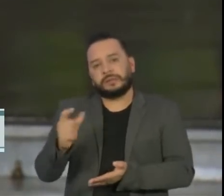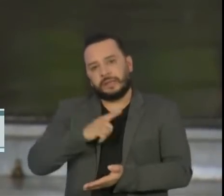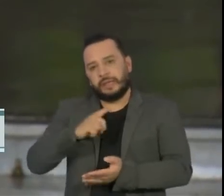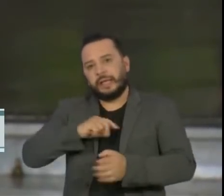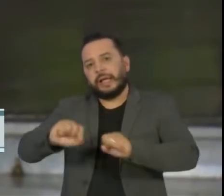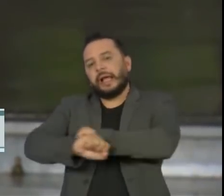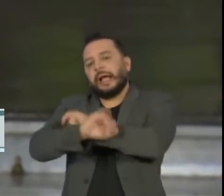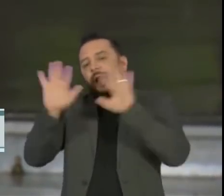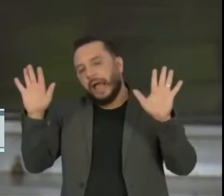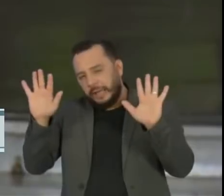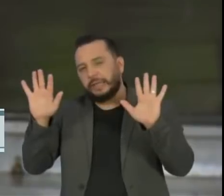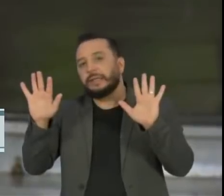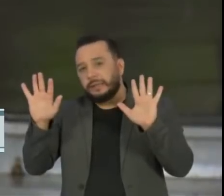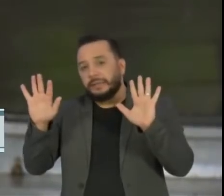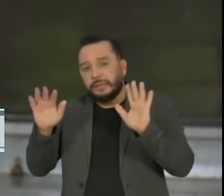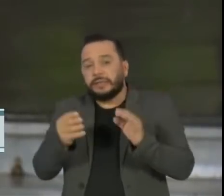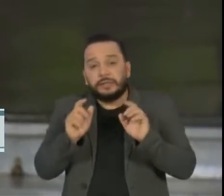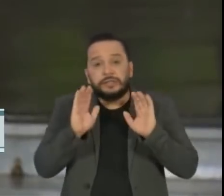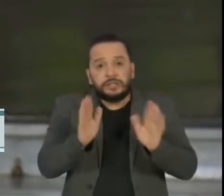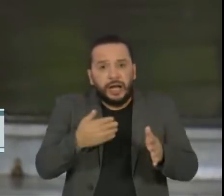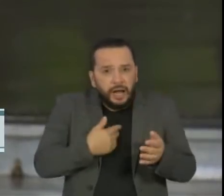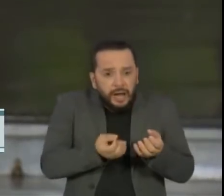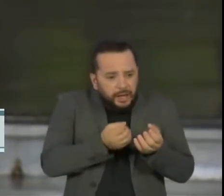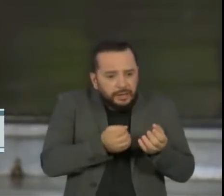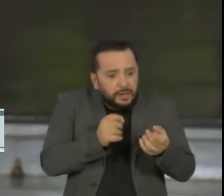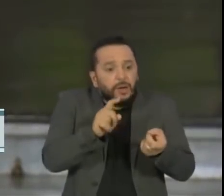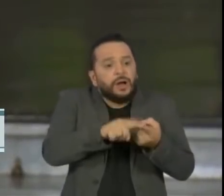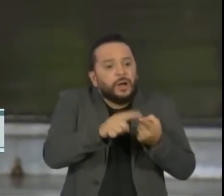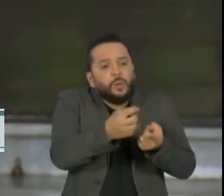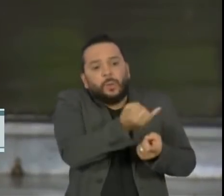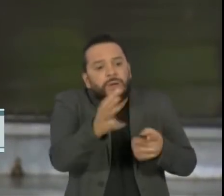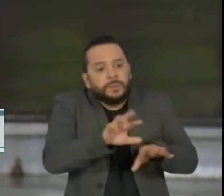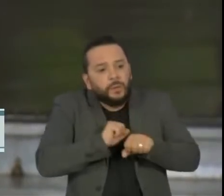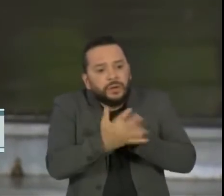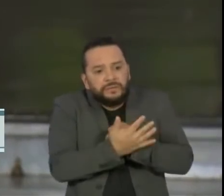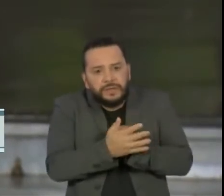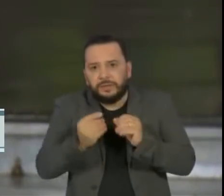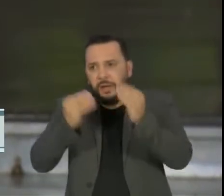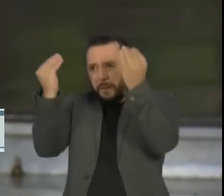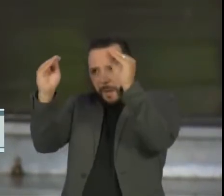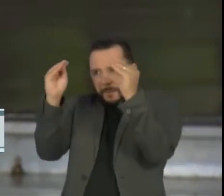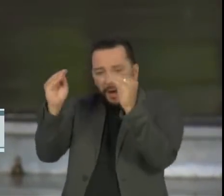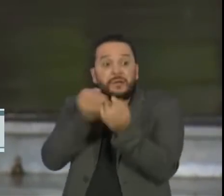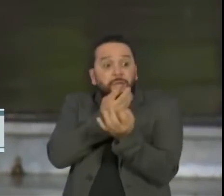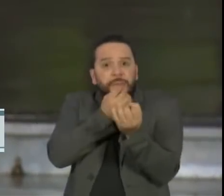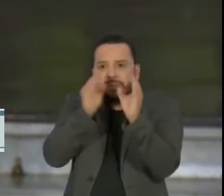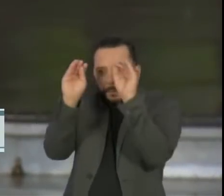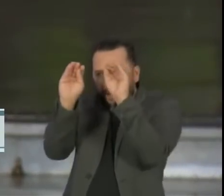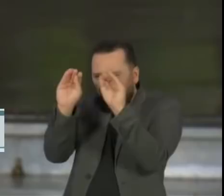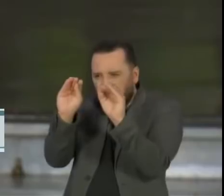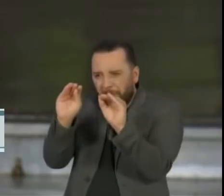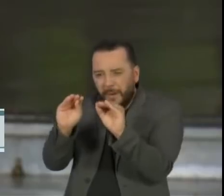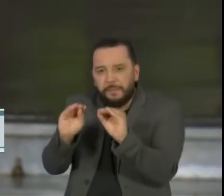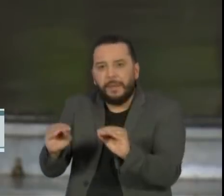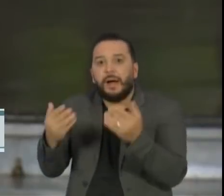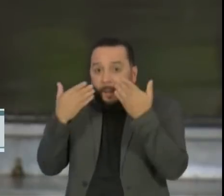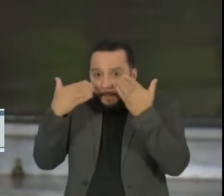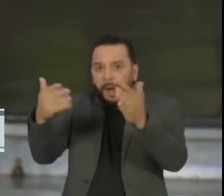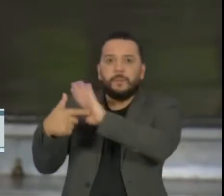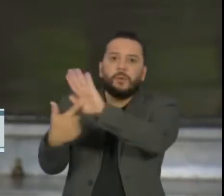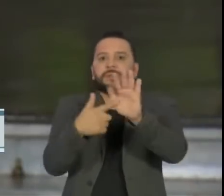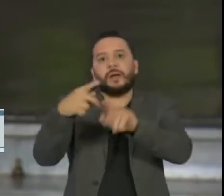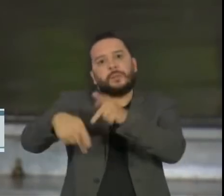têm todo o estímulo para pegar esses dados e fazerem suas análises e contribuírem para a constante melhoria. Mas o compromisso mais importante